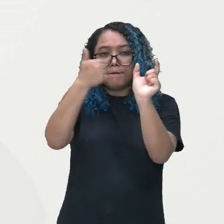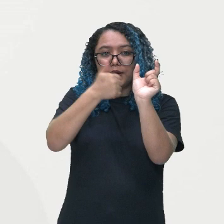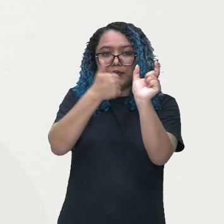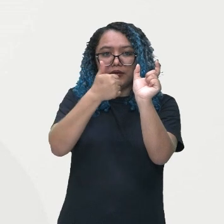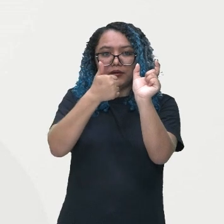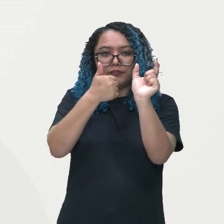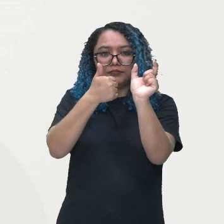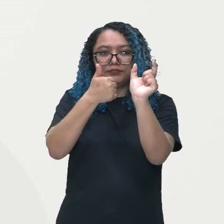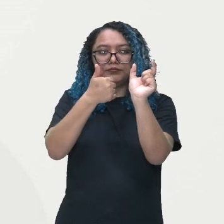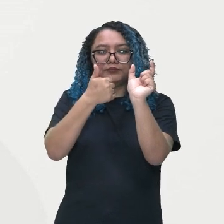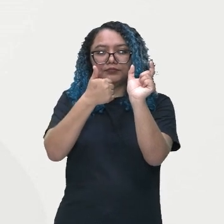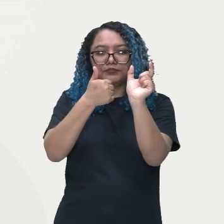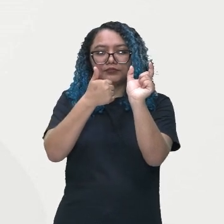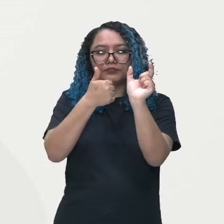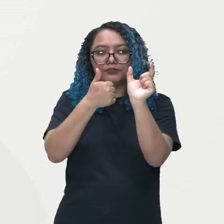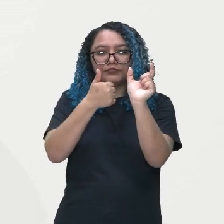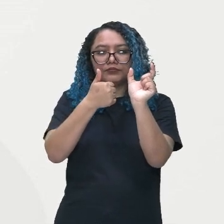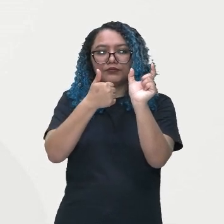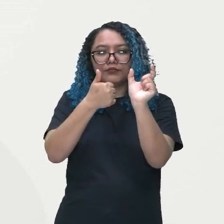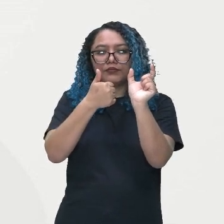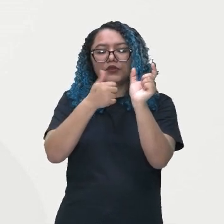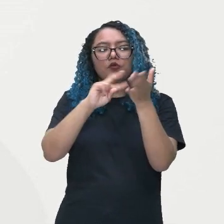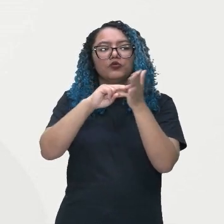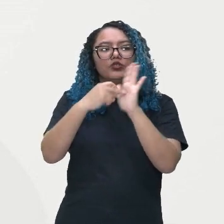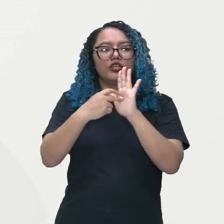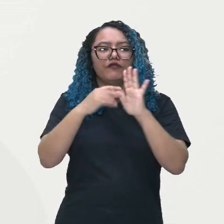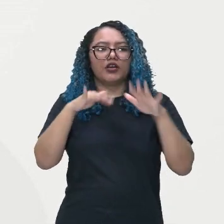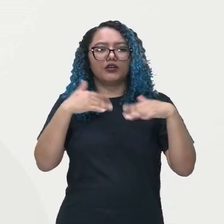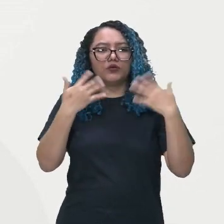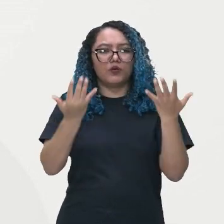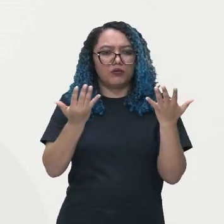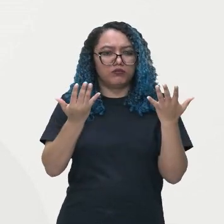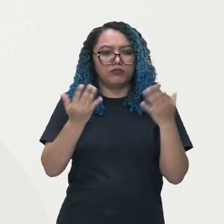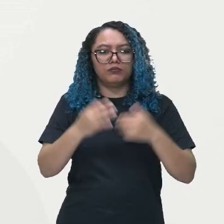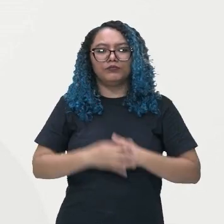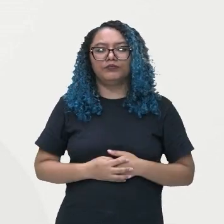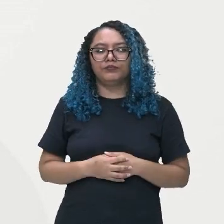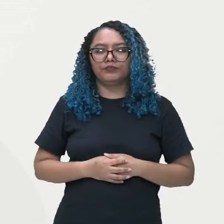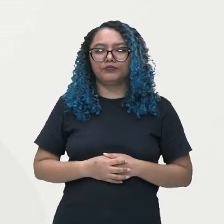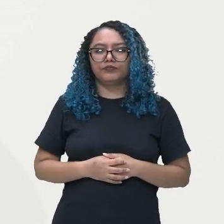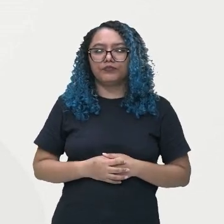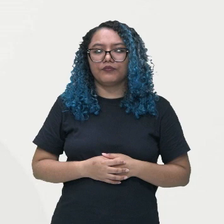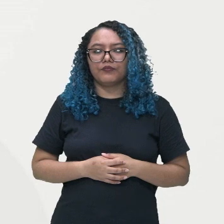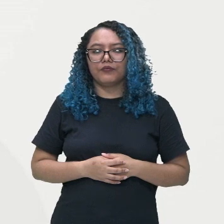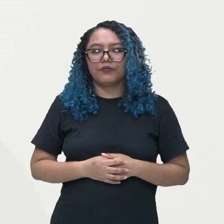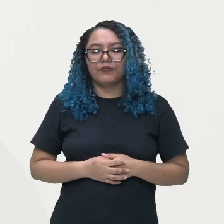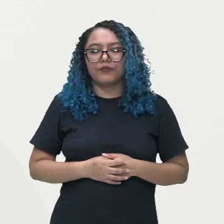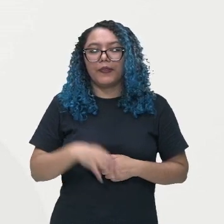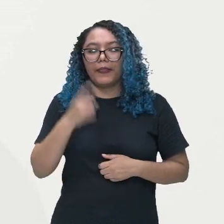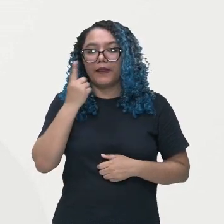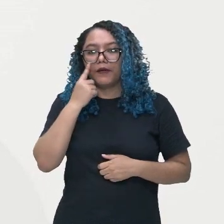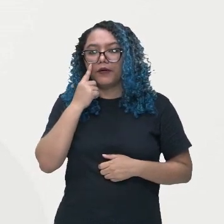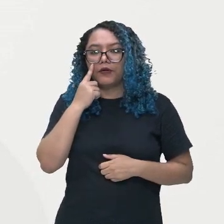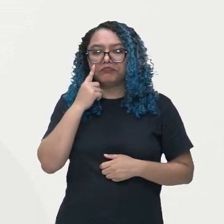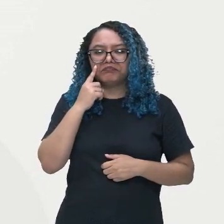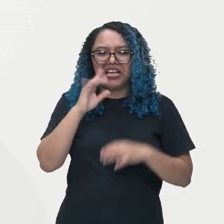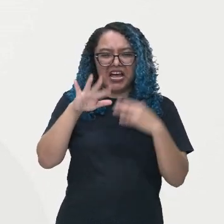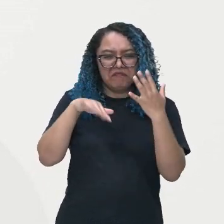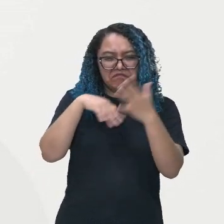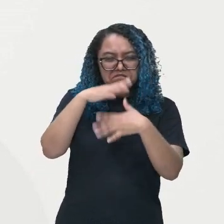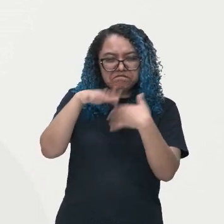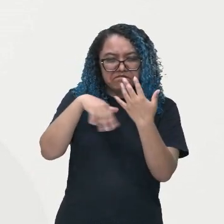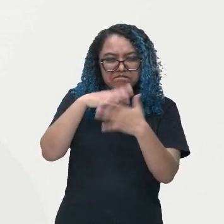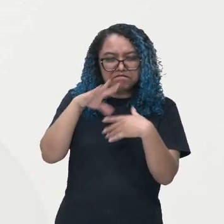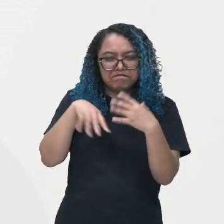elements. O que é isso? O que são structural elements? Vejam que eu vou organizar, que tá tudo bagunçado